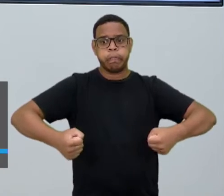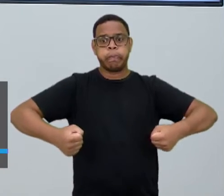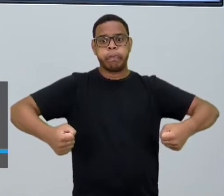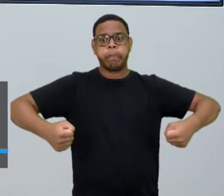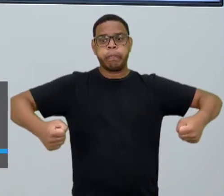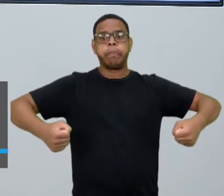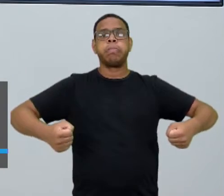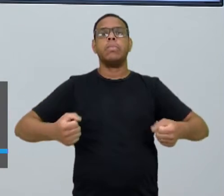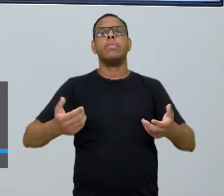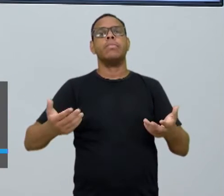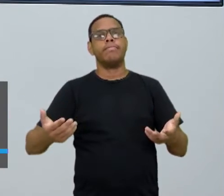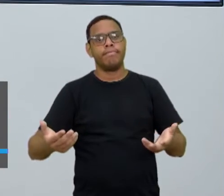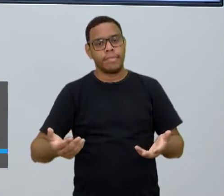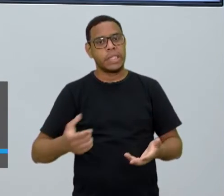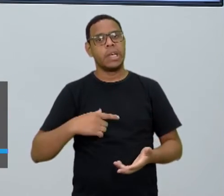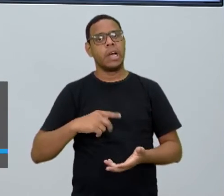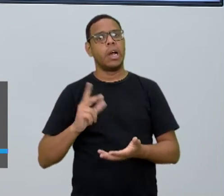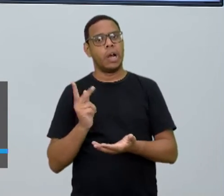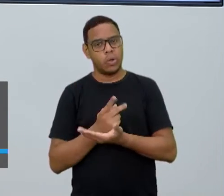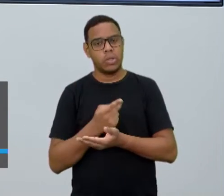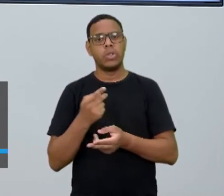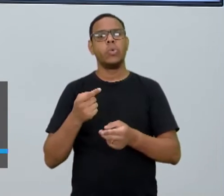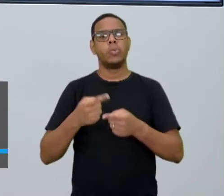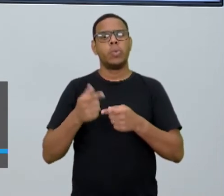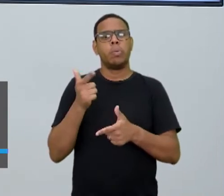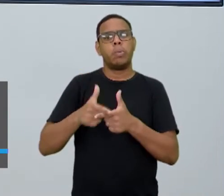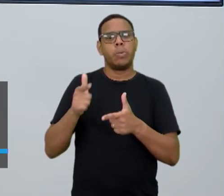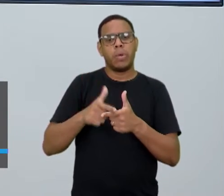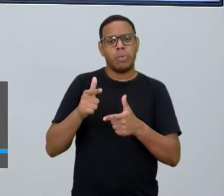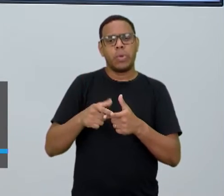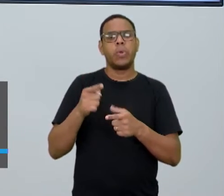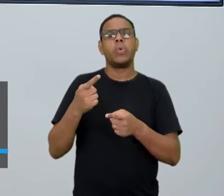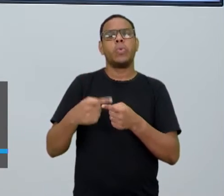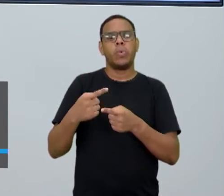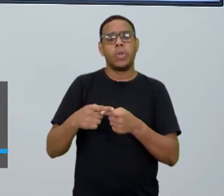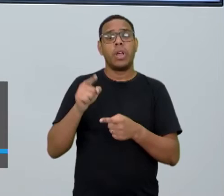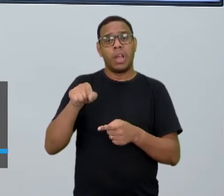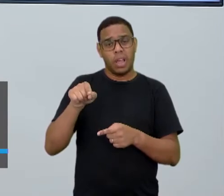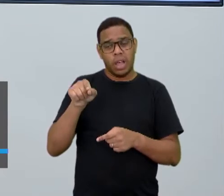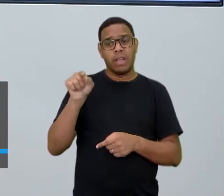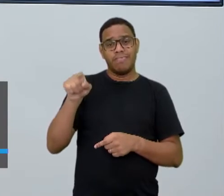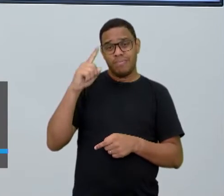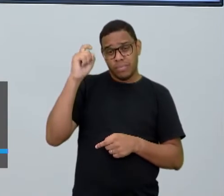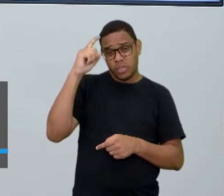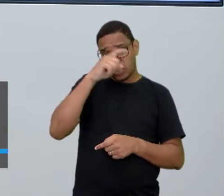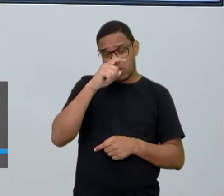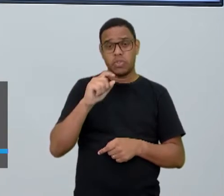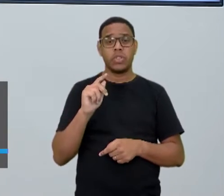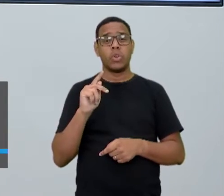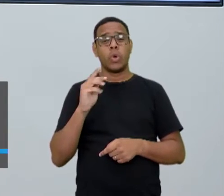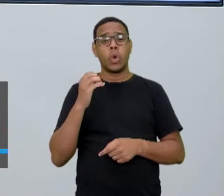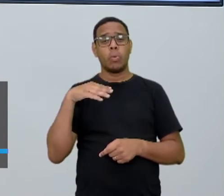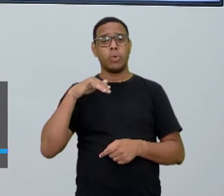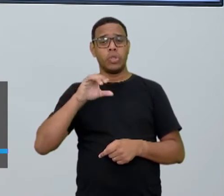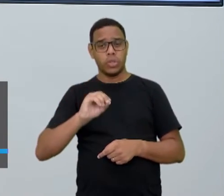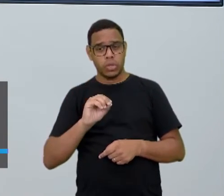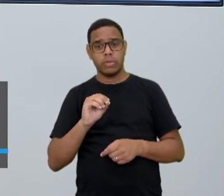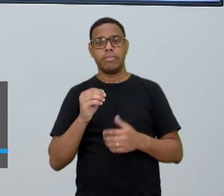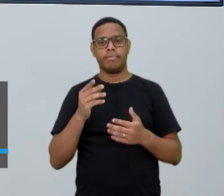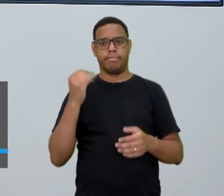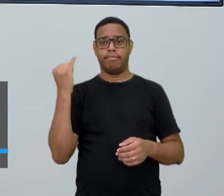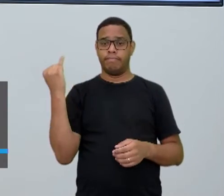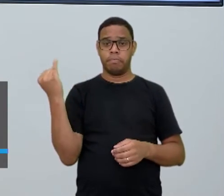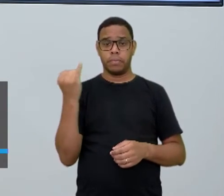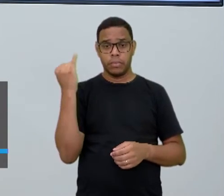né, desses distúrbios estão relacionados também com problemas hormonais. Então, sempre importante,